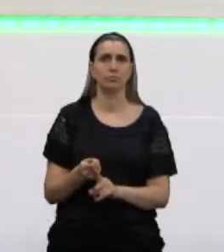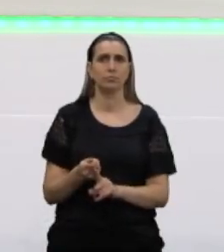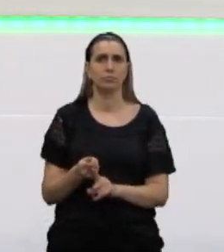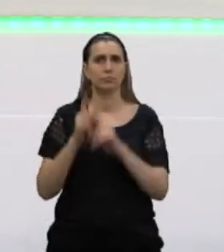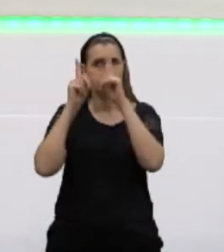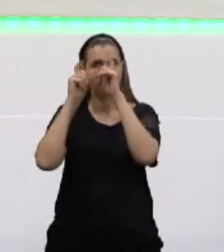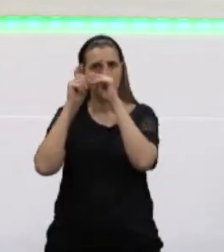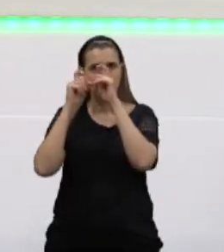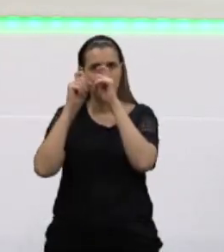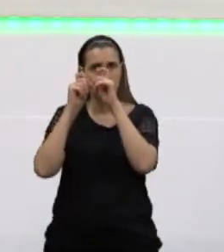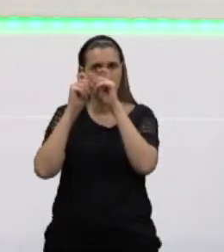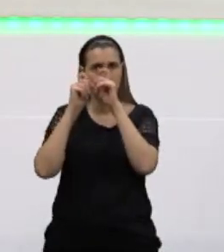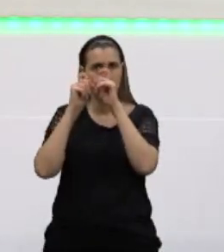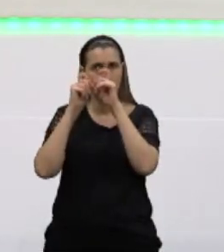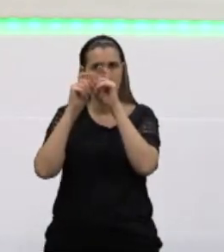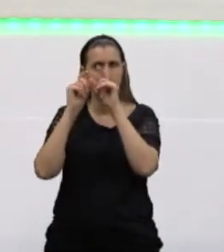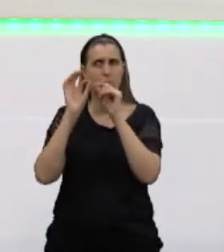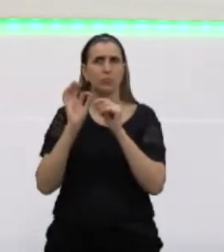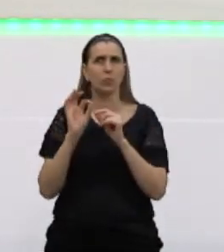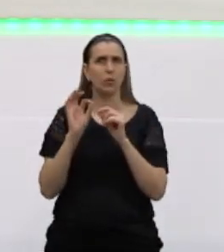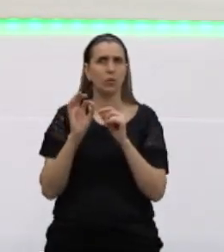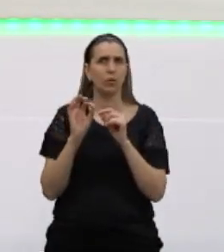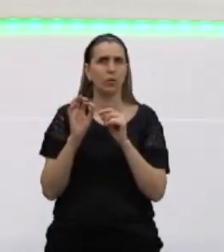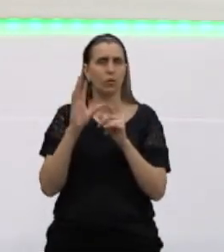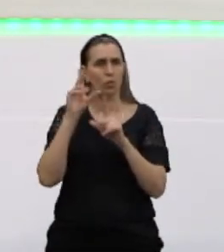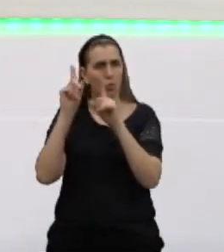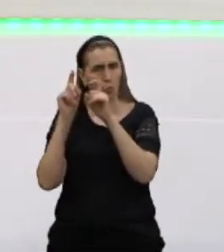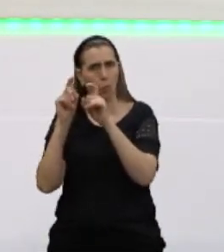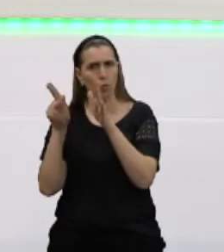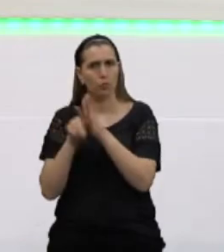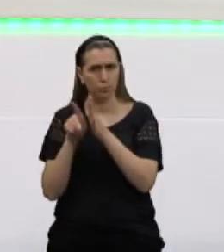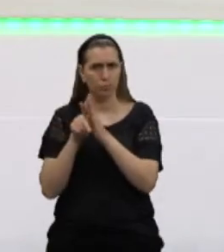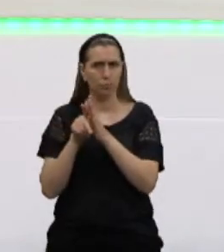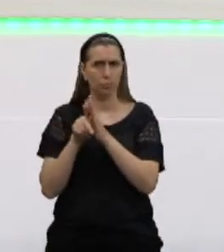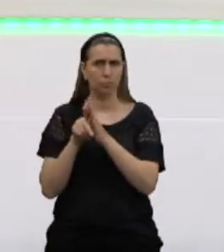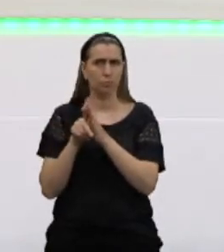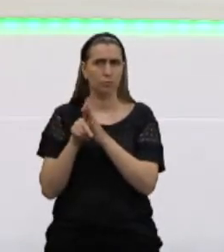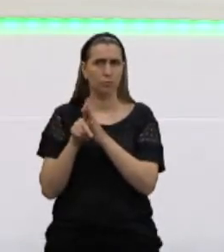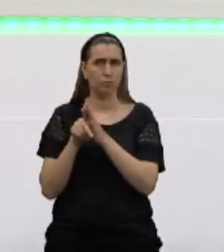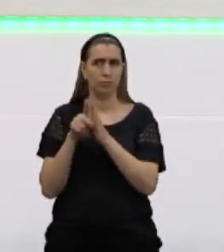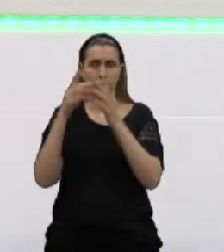busca imagens em revistas, né, ou até fotos que